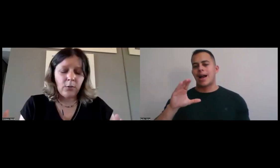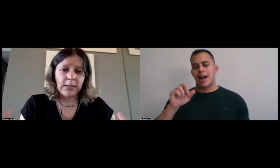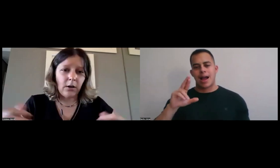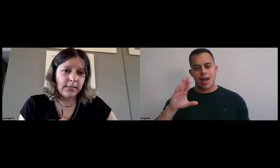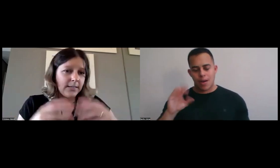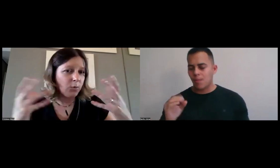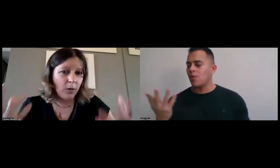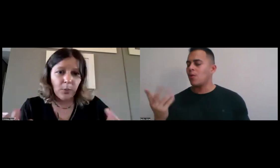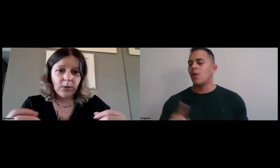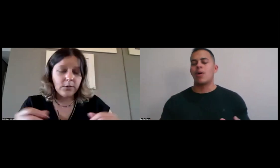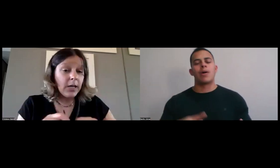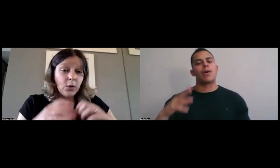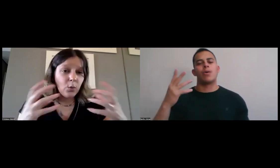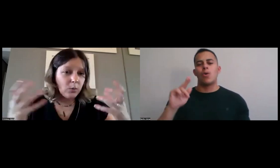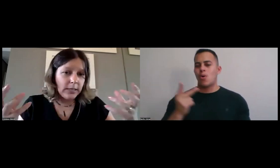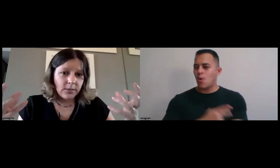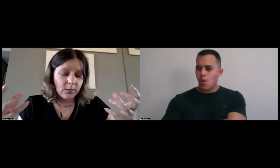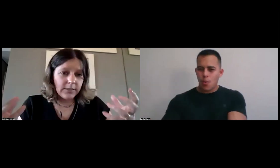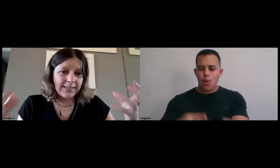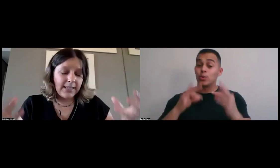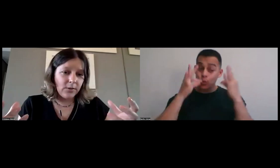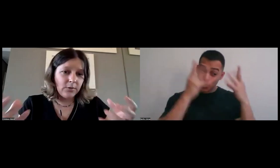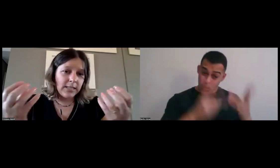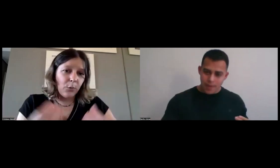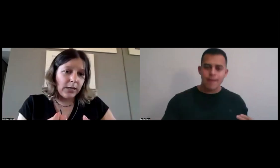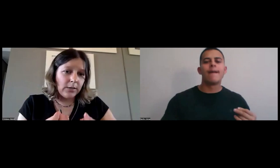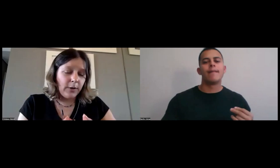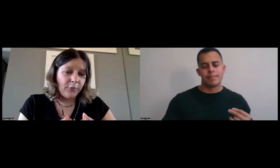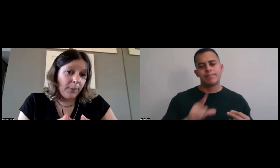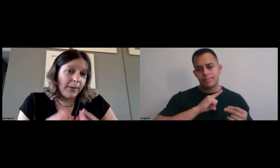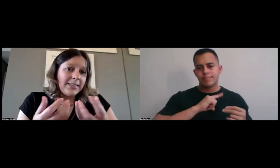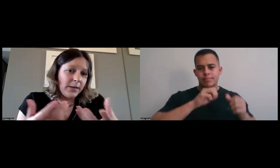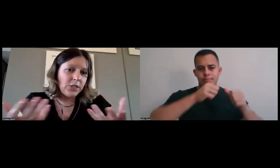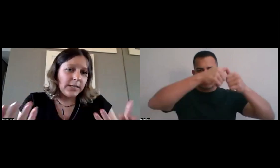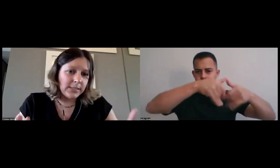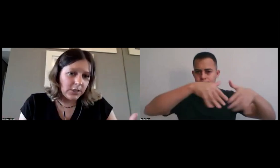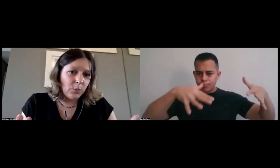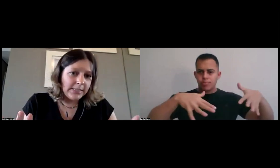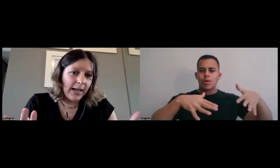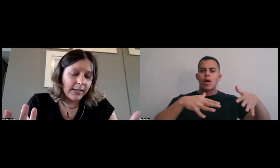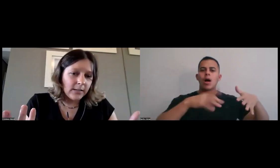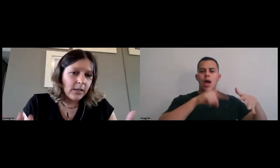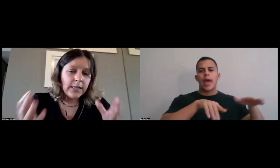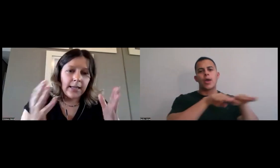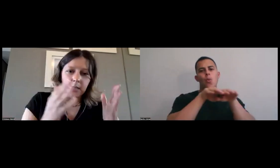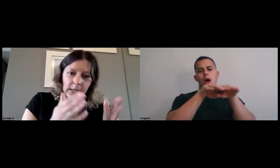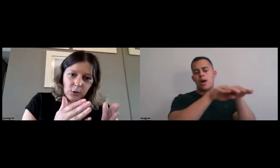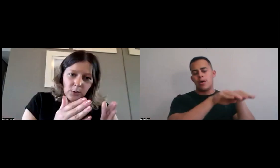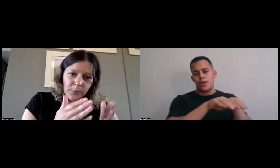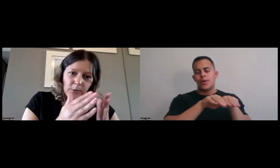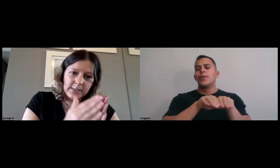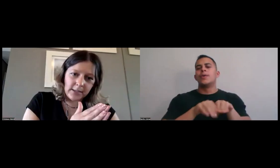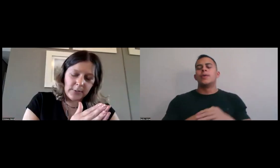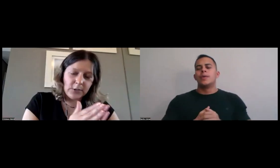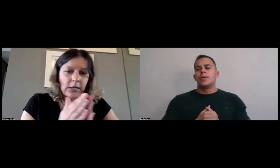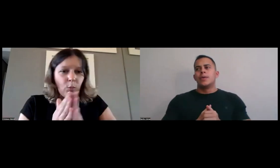moléculas regulatórias, sejam hormônios, tudo isso está sendo distribuído de uma forma que se imagina que seja igualitária, né, tanto